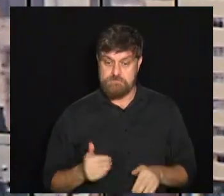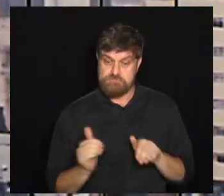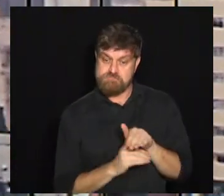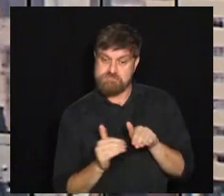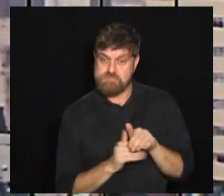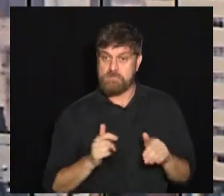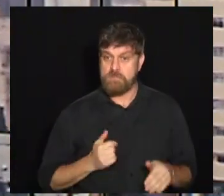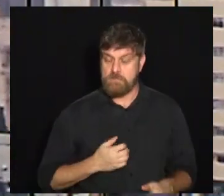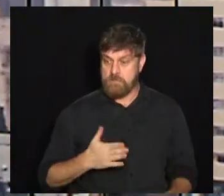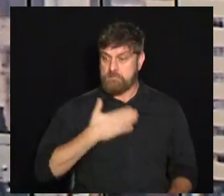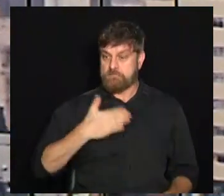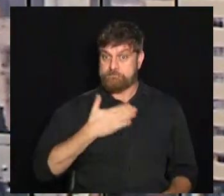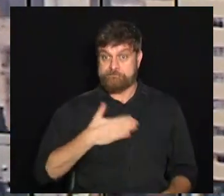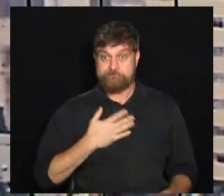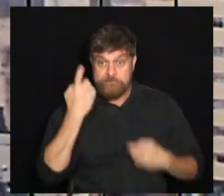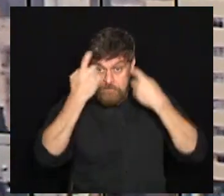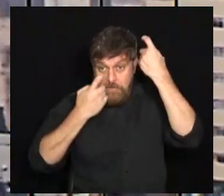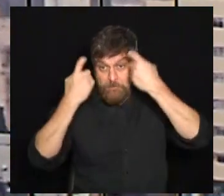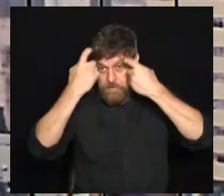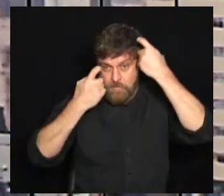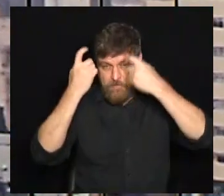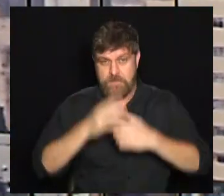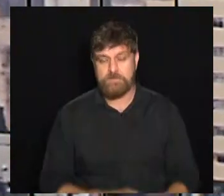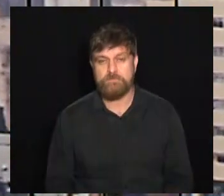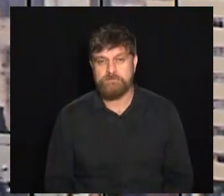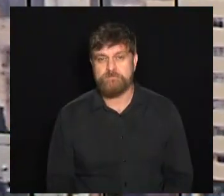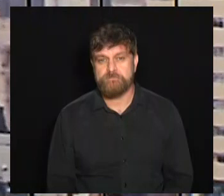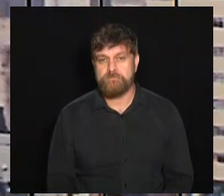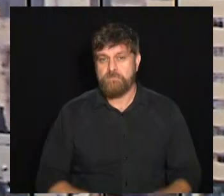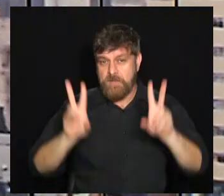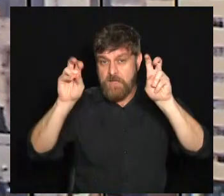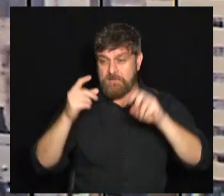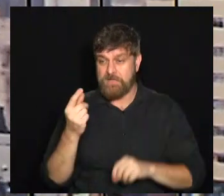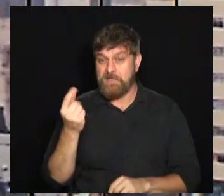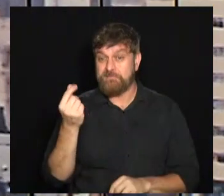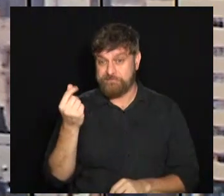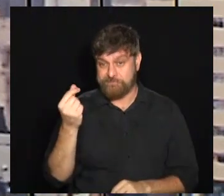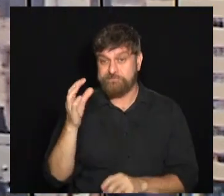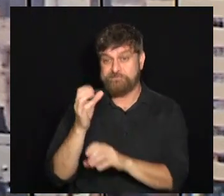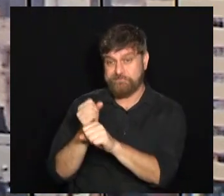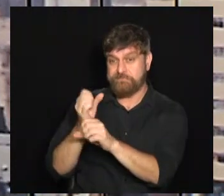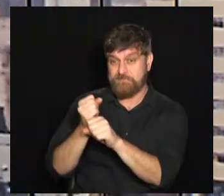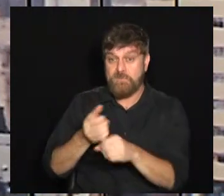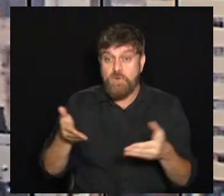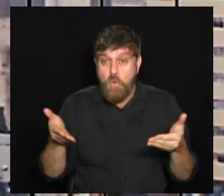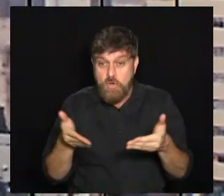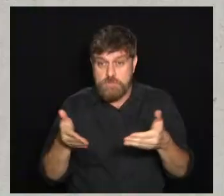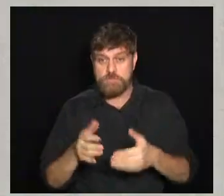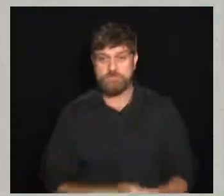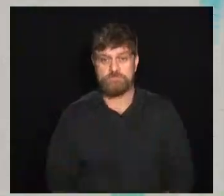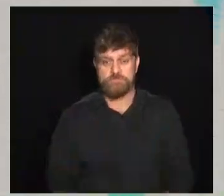são afetadas e estão preocupadas. Este é o tema do quadro Na Ponta do Lápis de hoje.